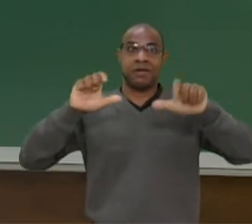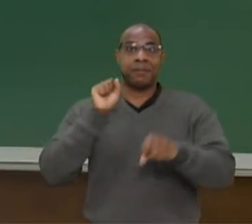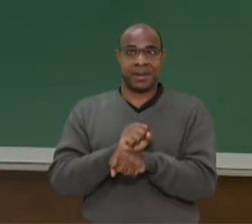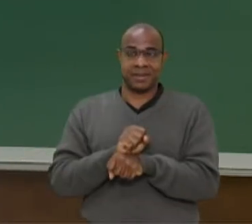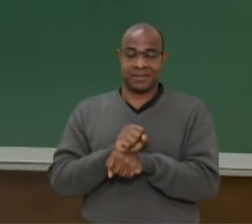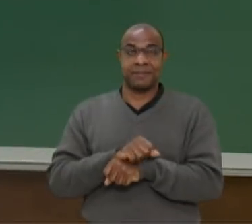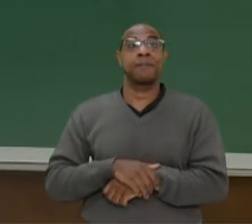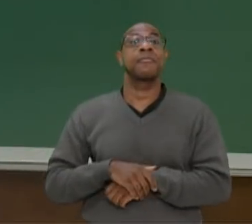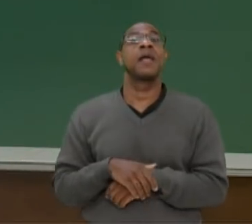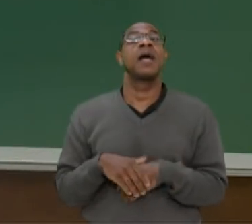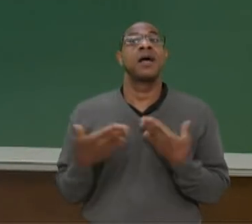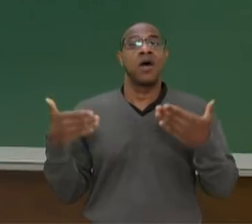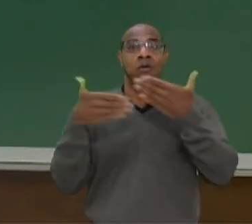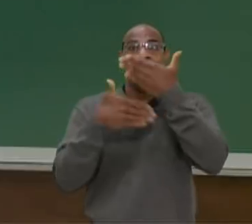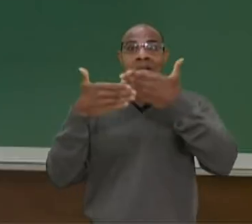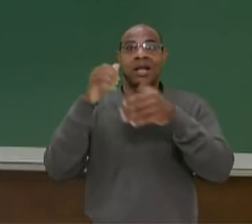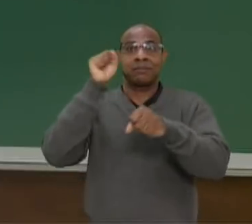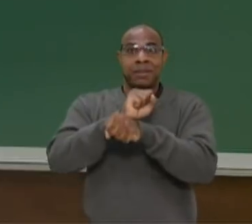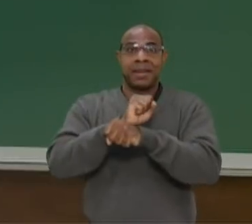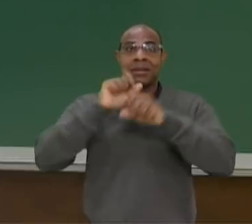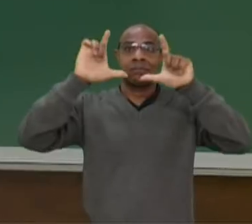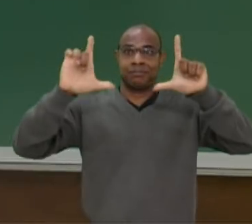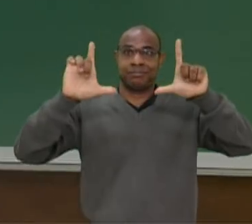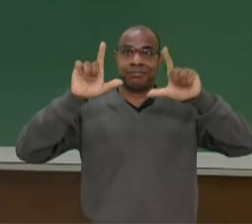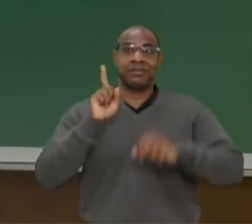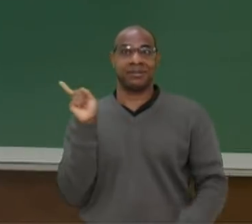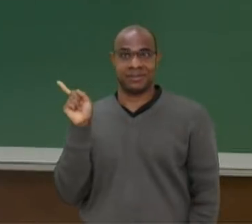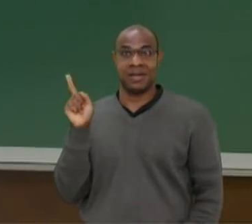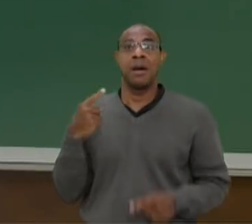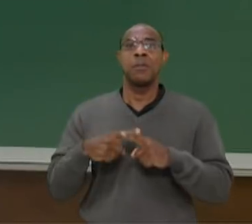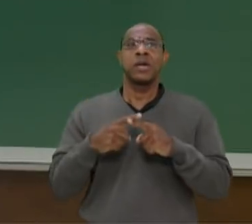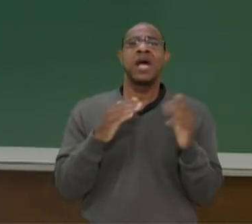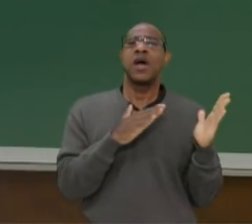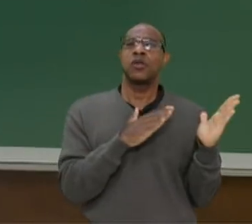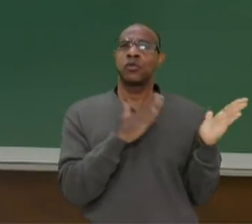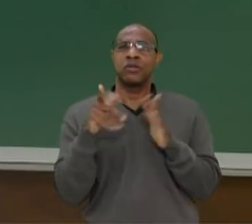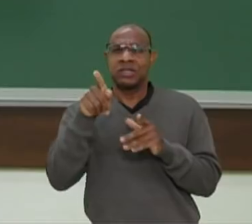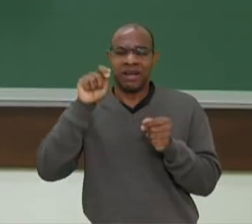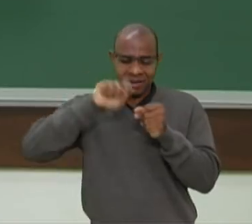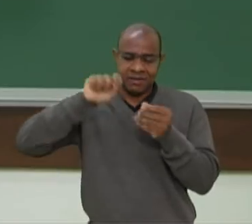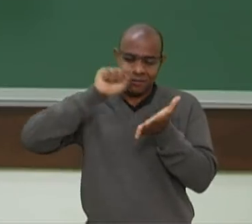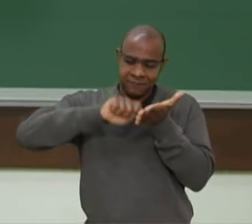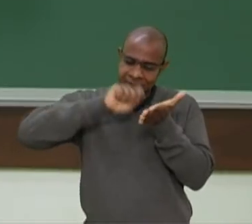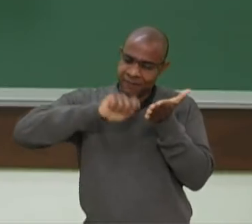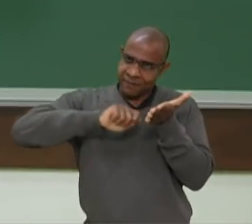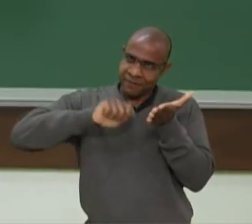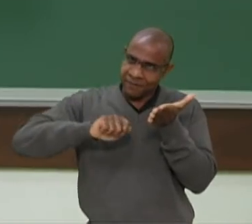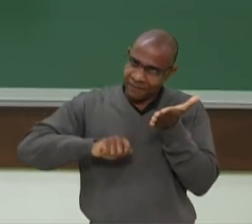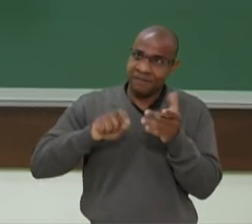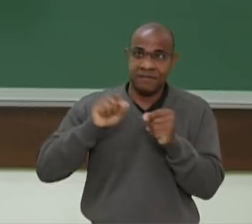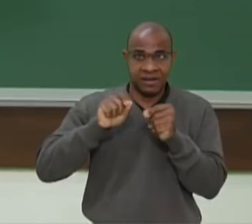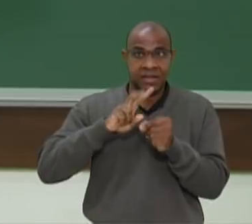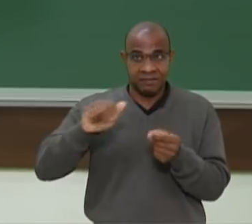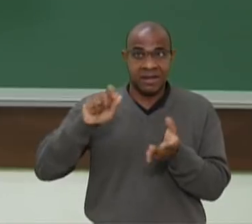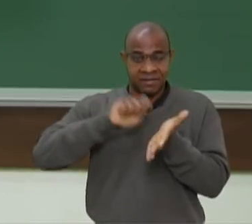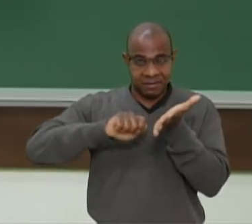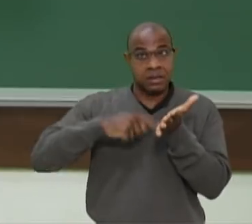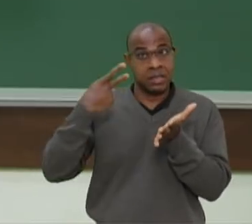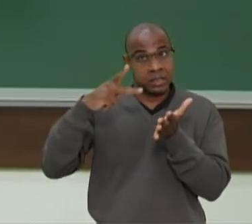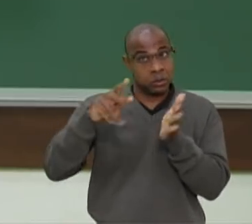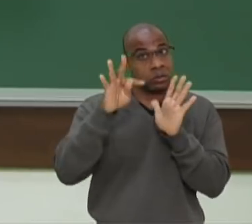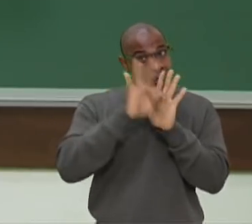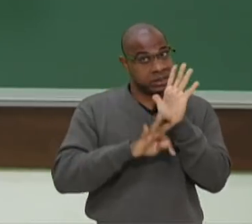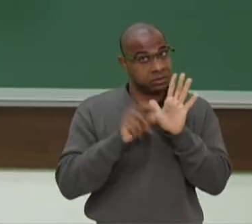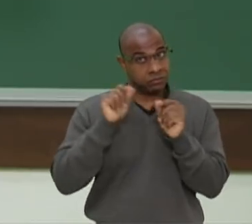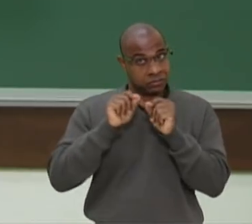quê? Durante o período, durante esse tempo que você vai estar discorrendo o seu texto,